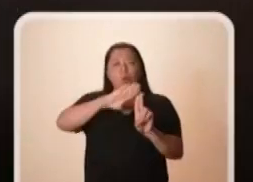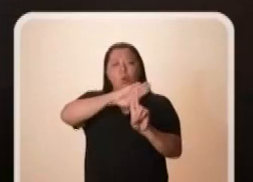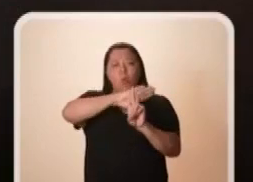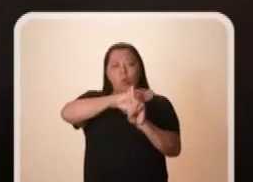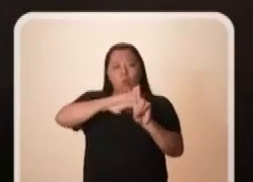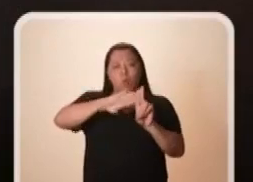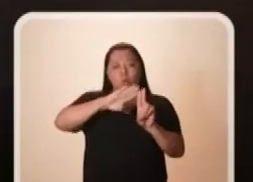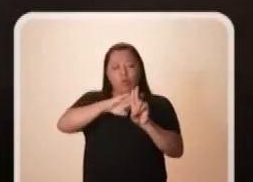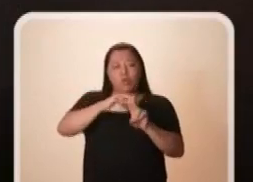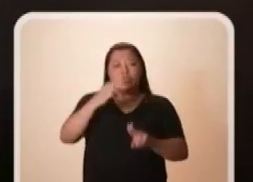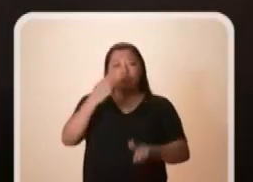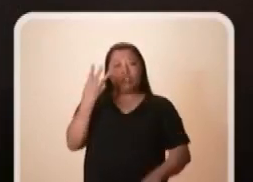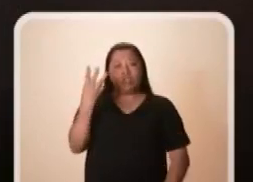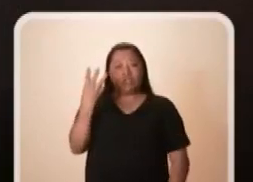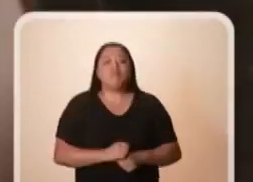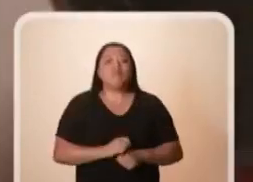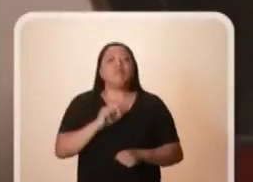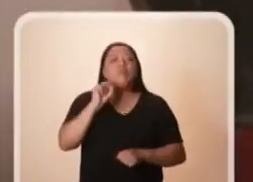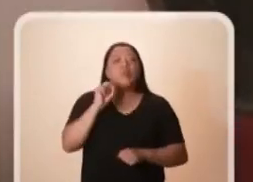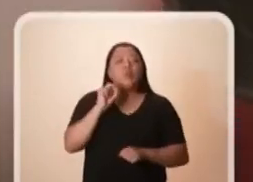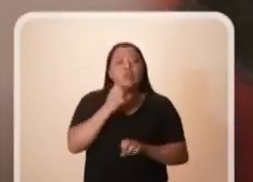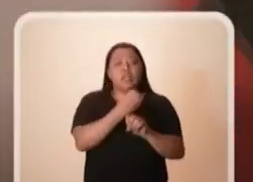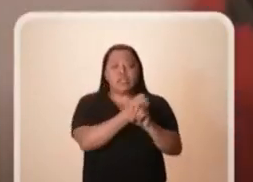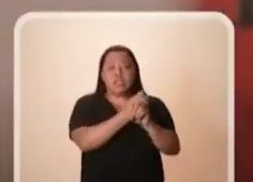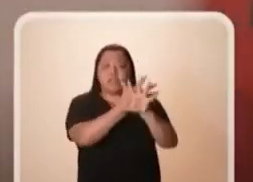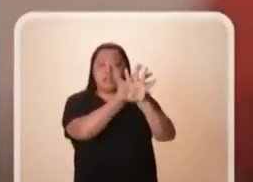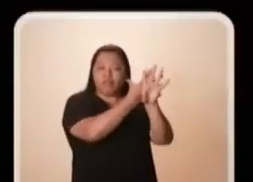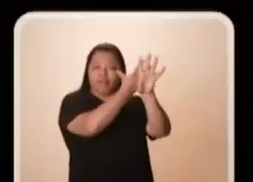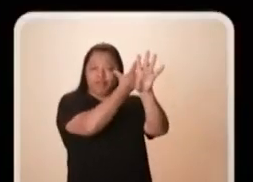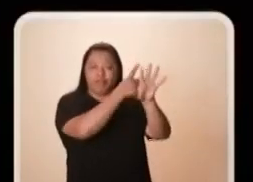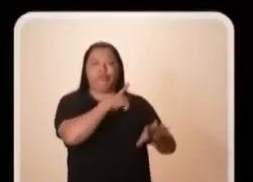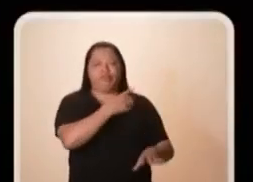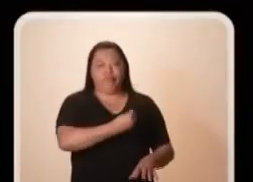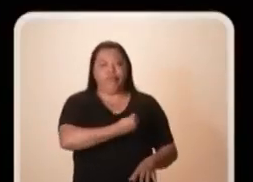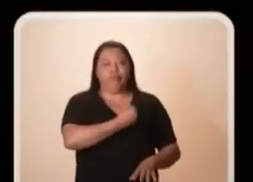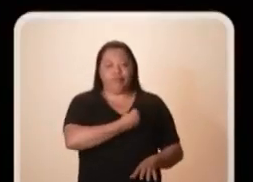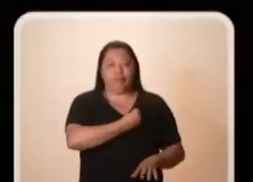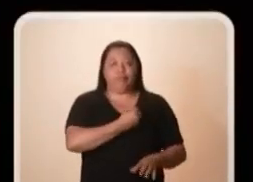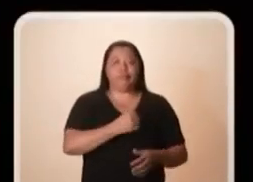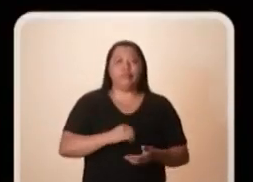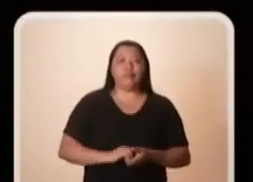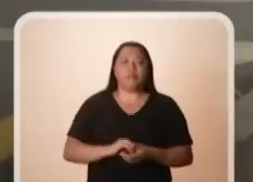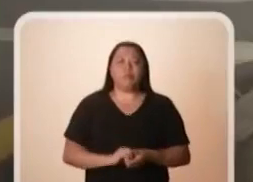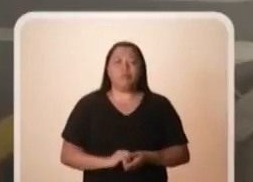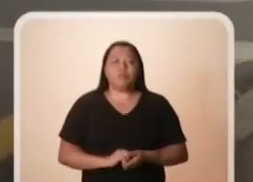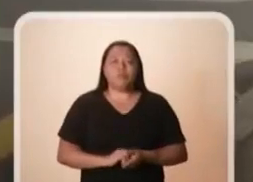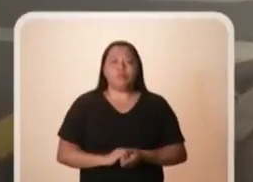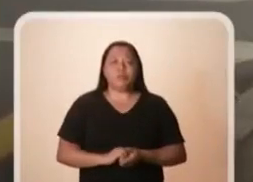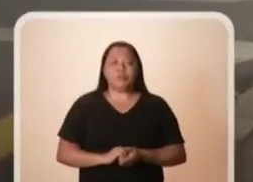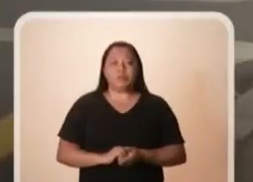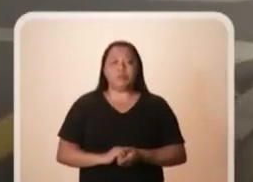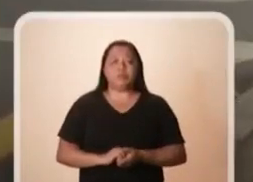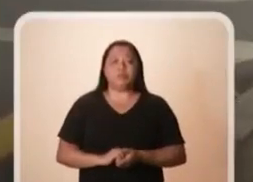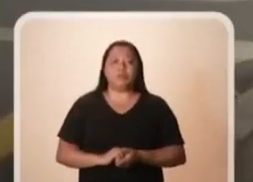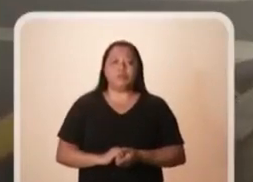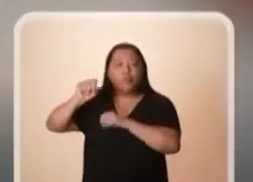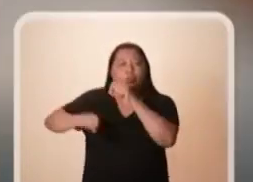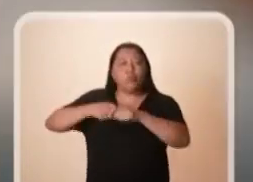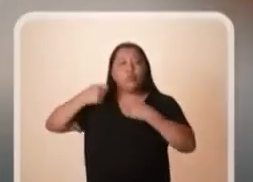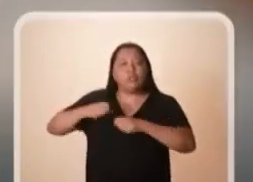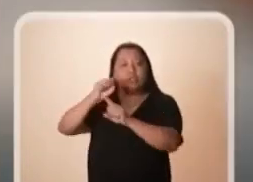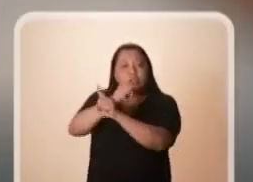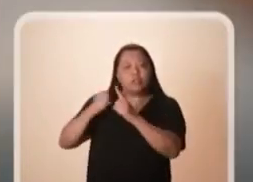por como objetivo de a universidade investigar apurar todas as denúncias de que houve sim